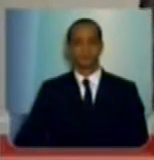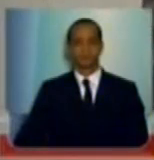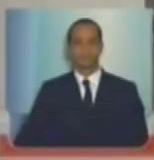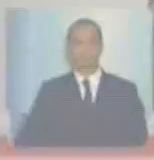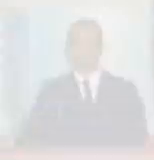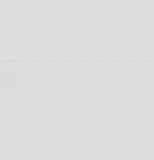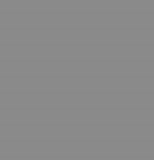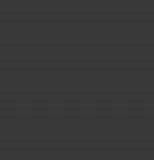Pereira Muito obrigado senhor presidente